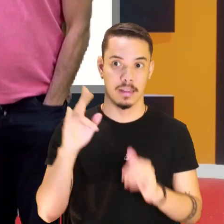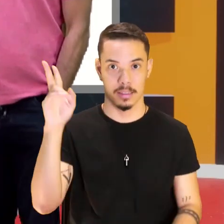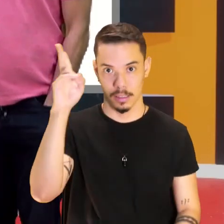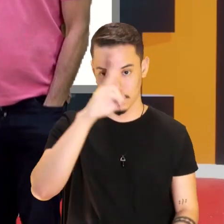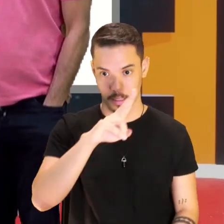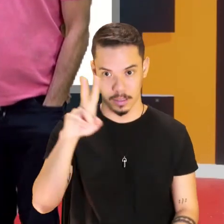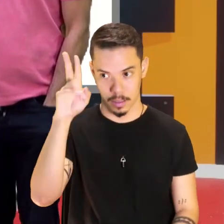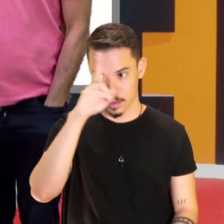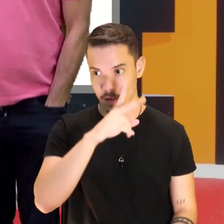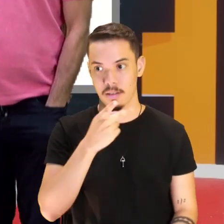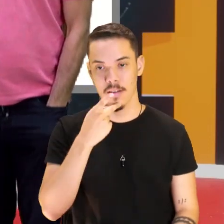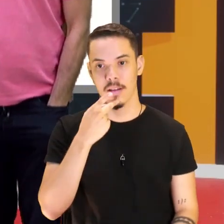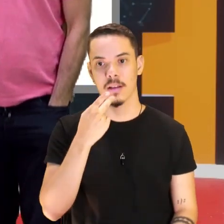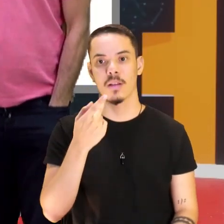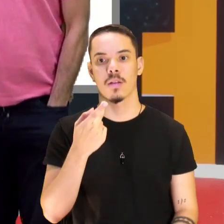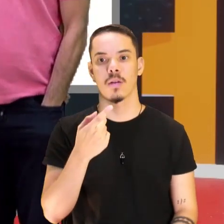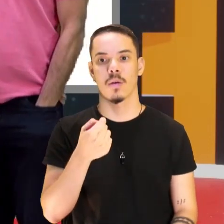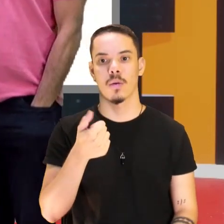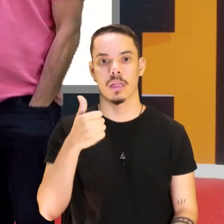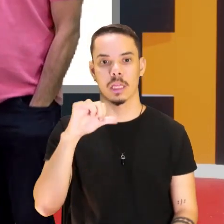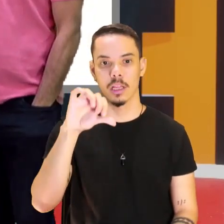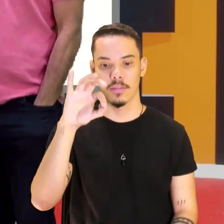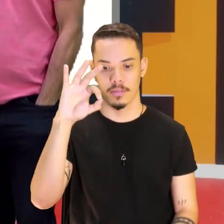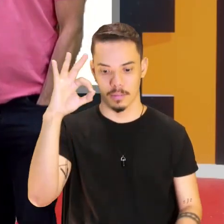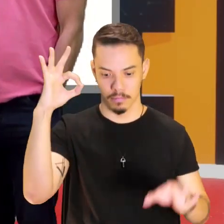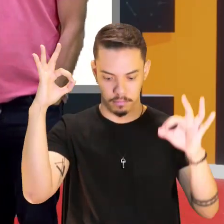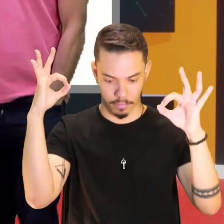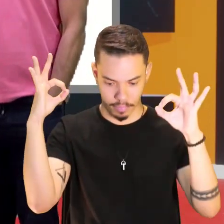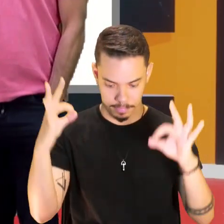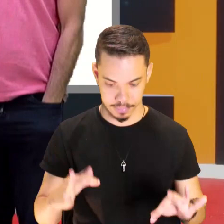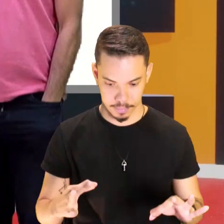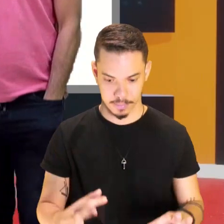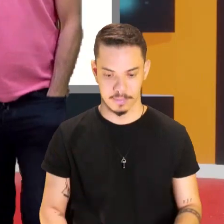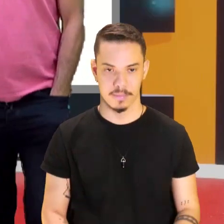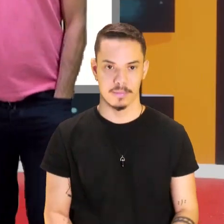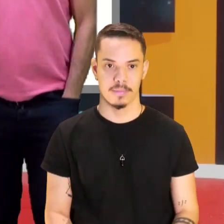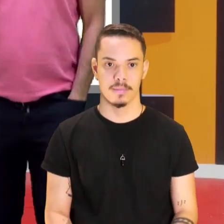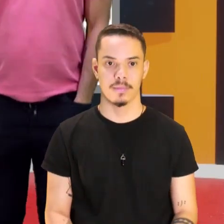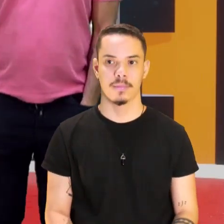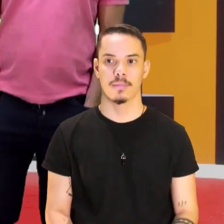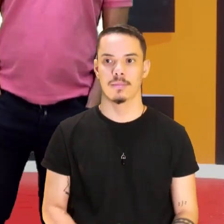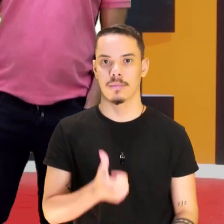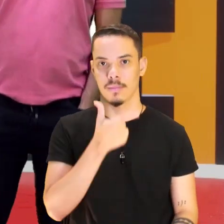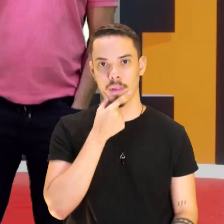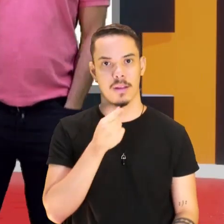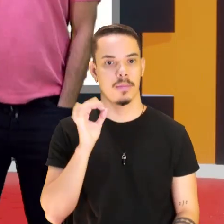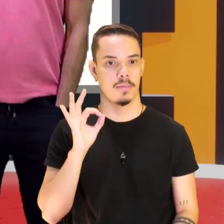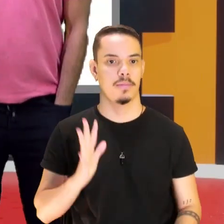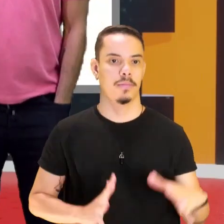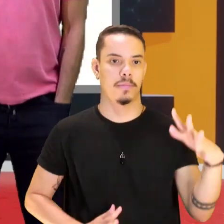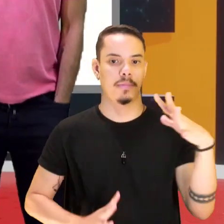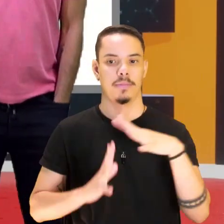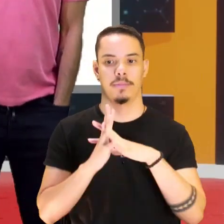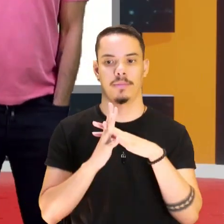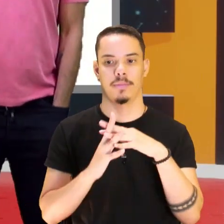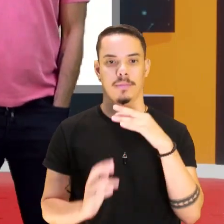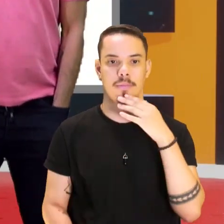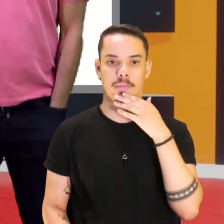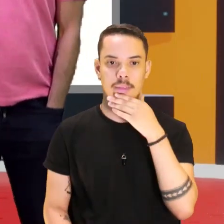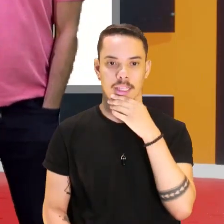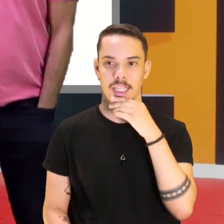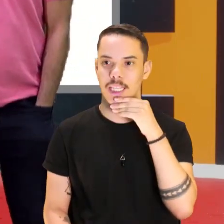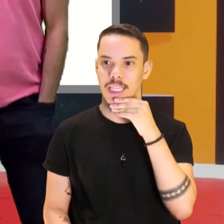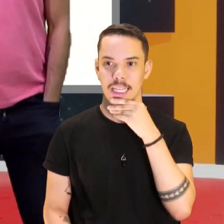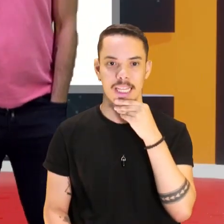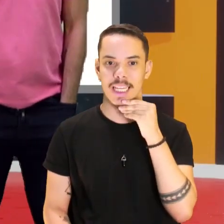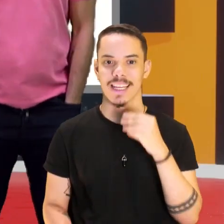que a precisão foi quase que de 90% de acerto. O homem era o cara, hein? Ah, esse cara sou